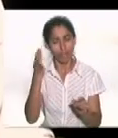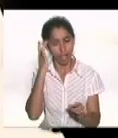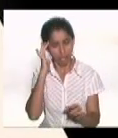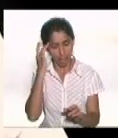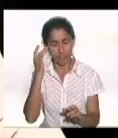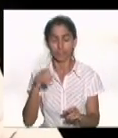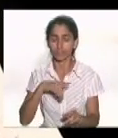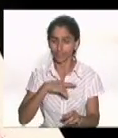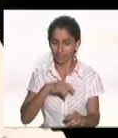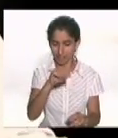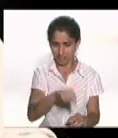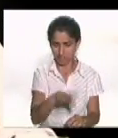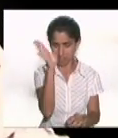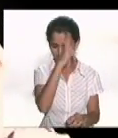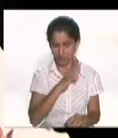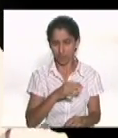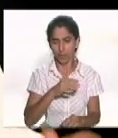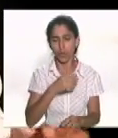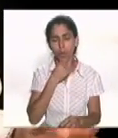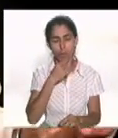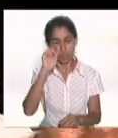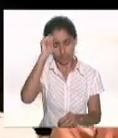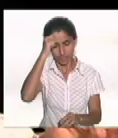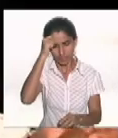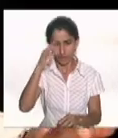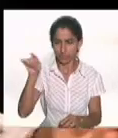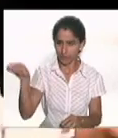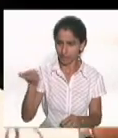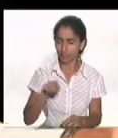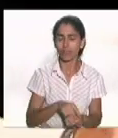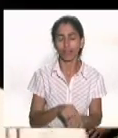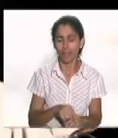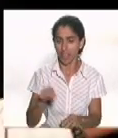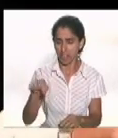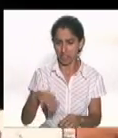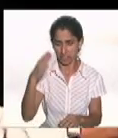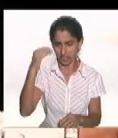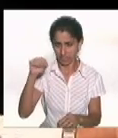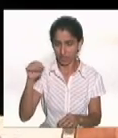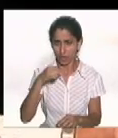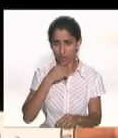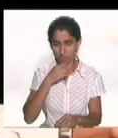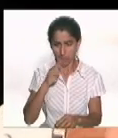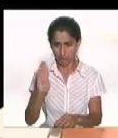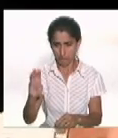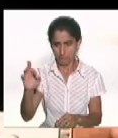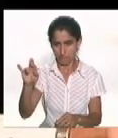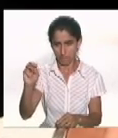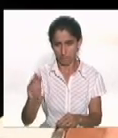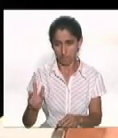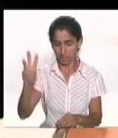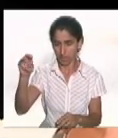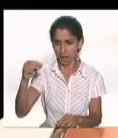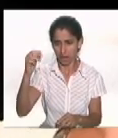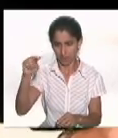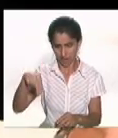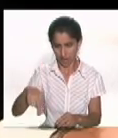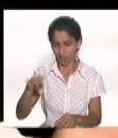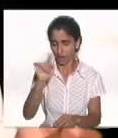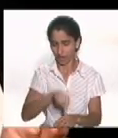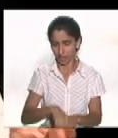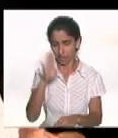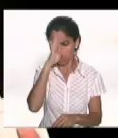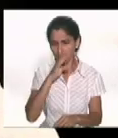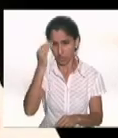que... Eu falei, tem mais, hein? Que ele não era tão conhecido. Eu falei, eu vou chegar lá no Brasil vou... e começar a fazer as